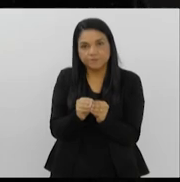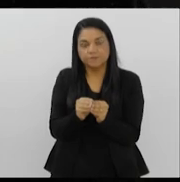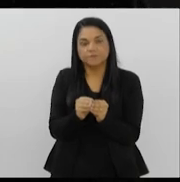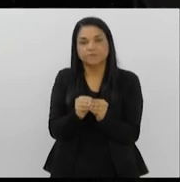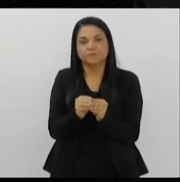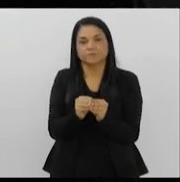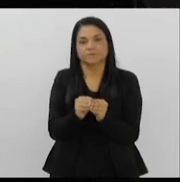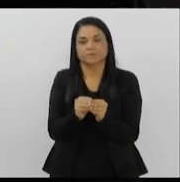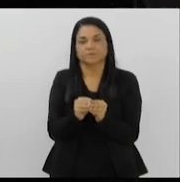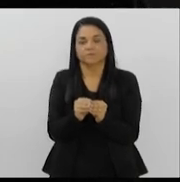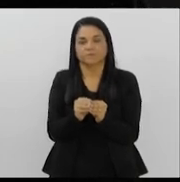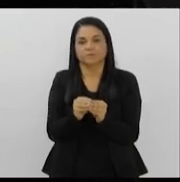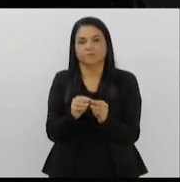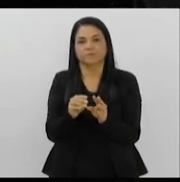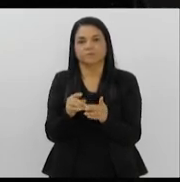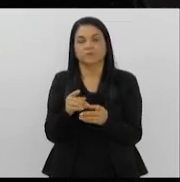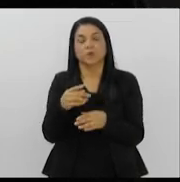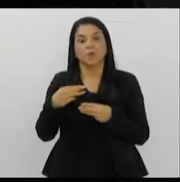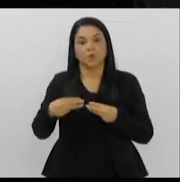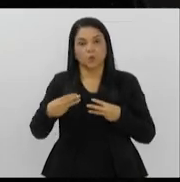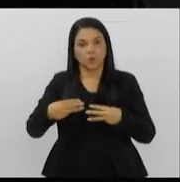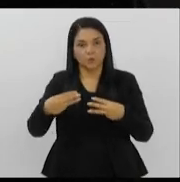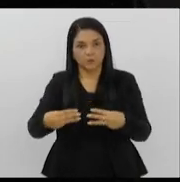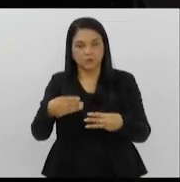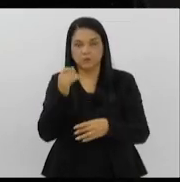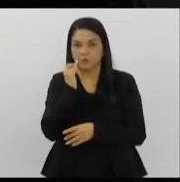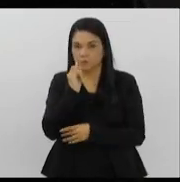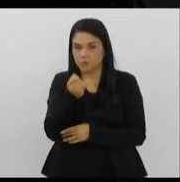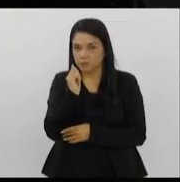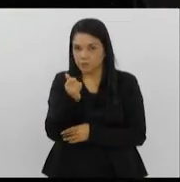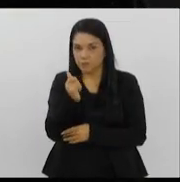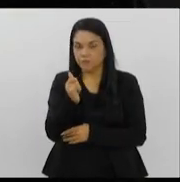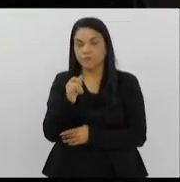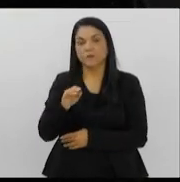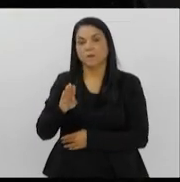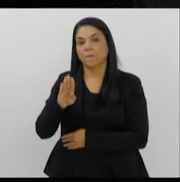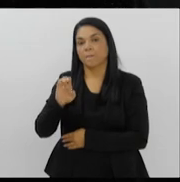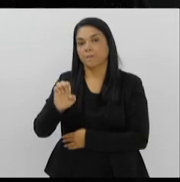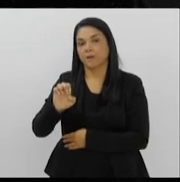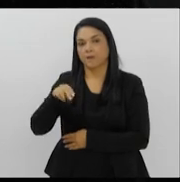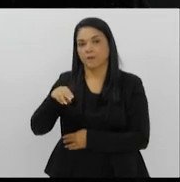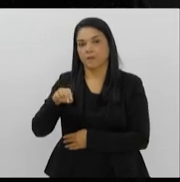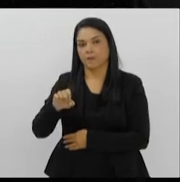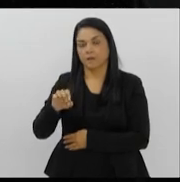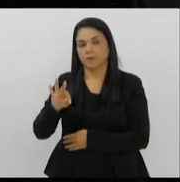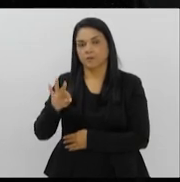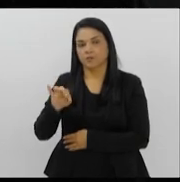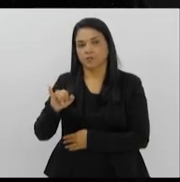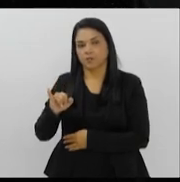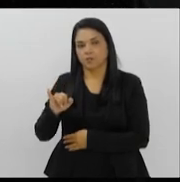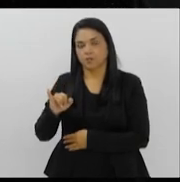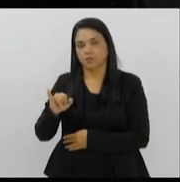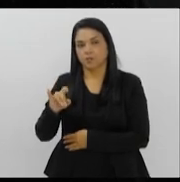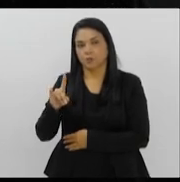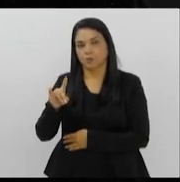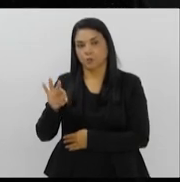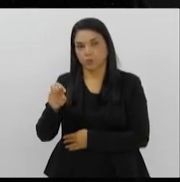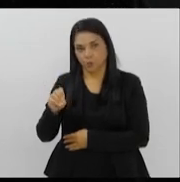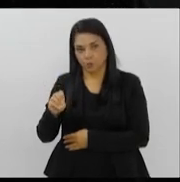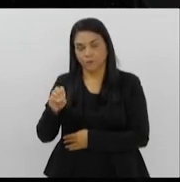dessa reunião. O ministro relator é o ministro Benedito Gonçalves, que é um ministro